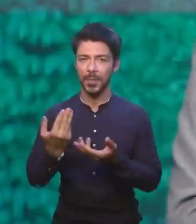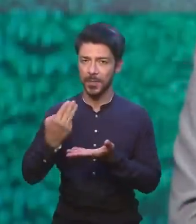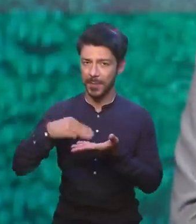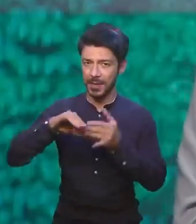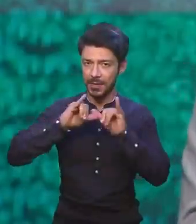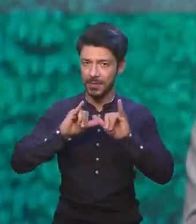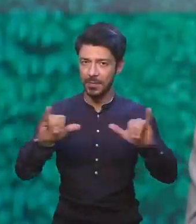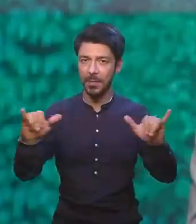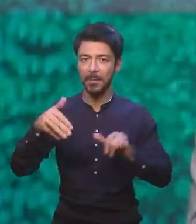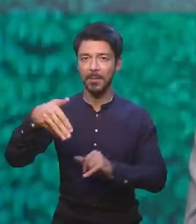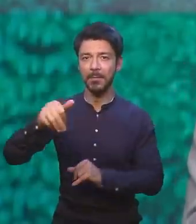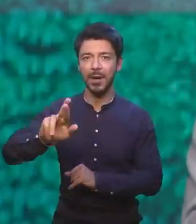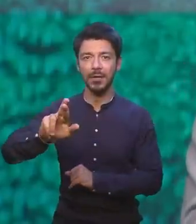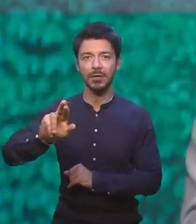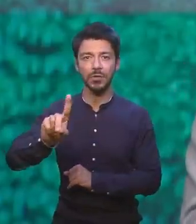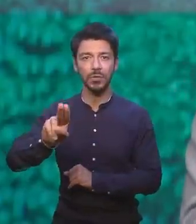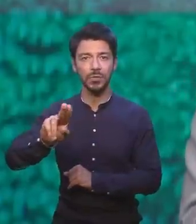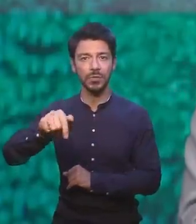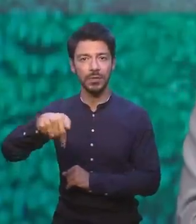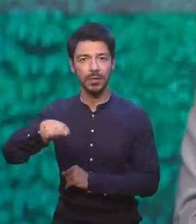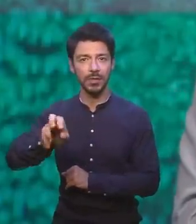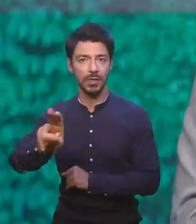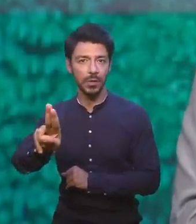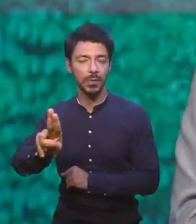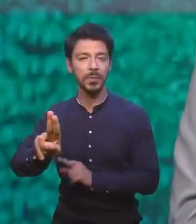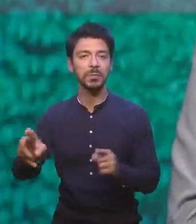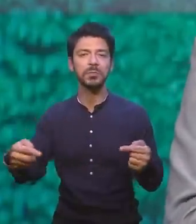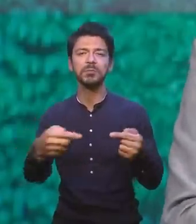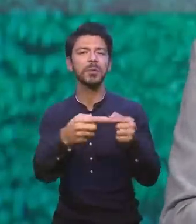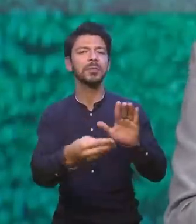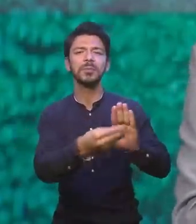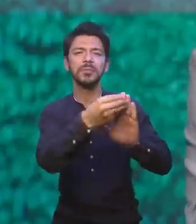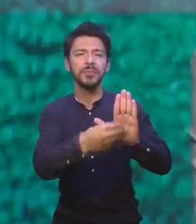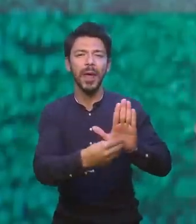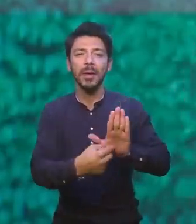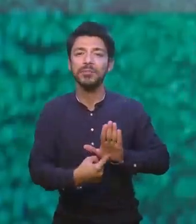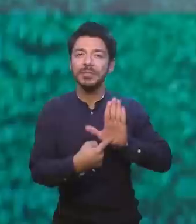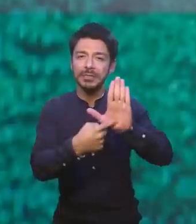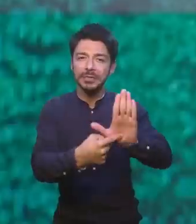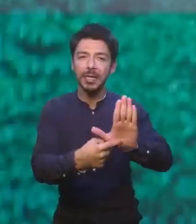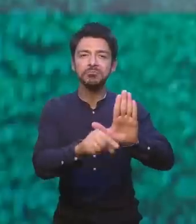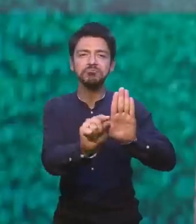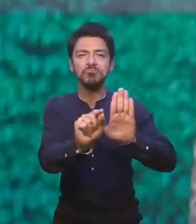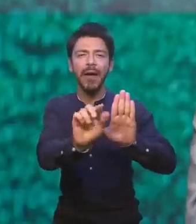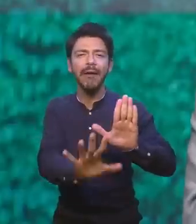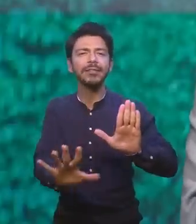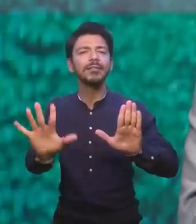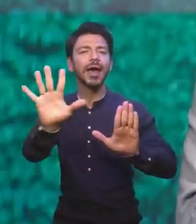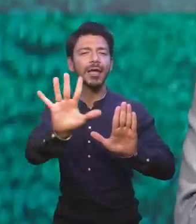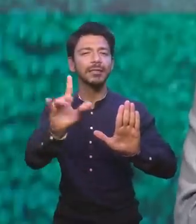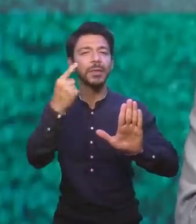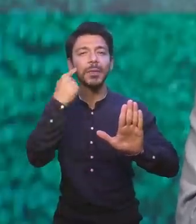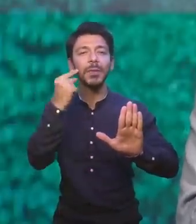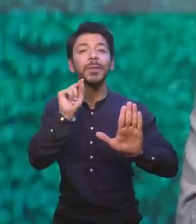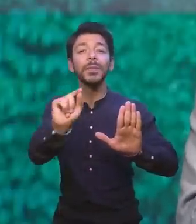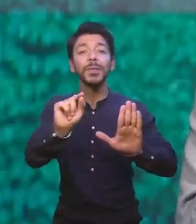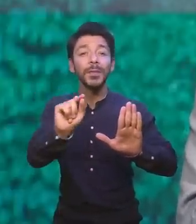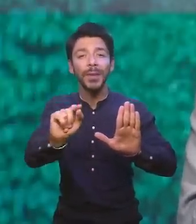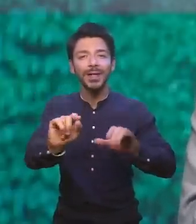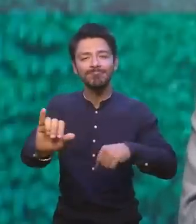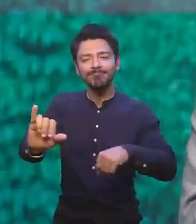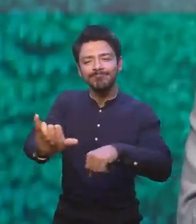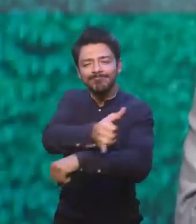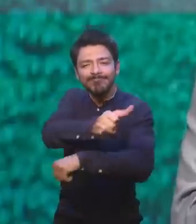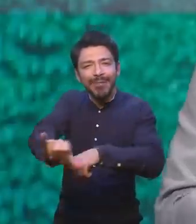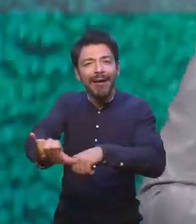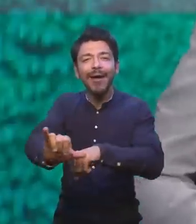Mardoqueu, que está em outubro de 61, ele já vai nos apresentar genericamente isto. Armai-vos de